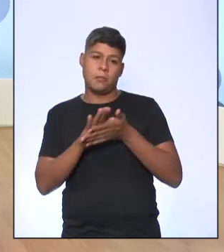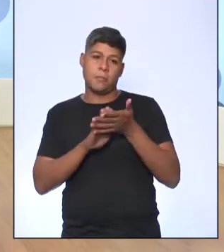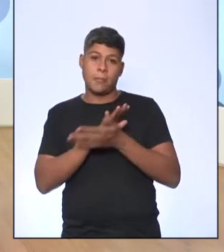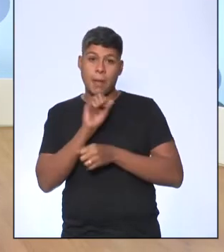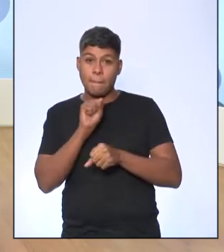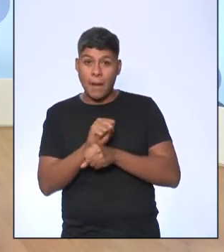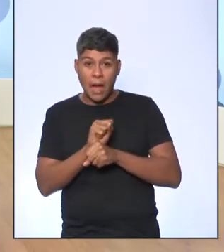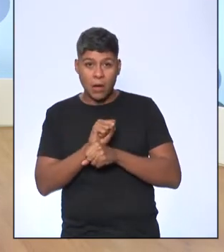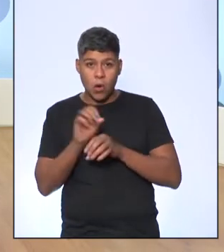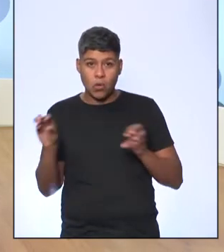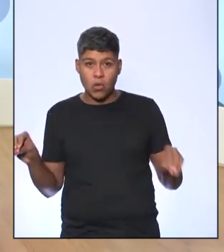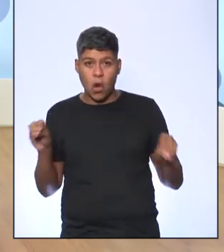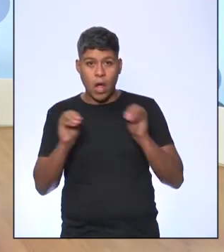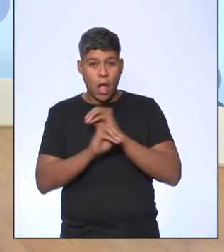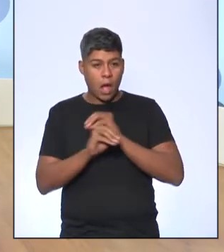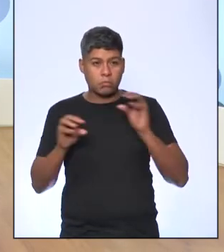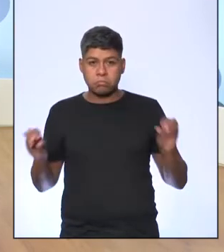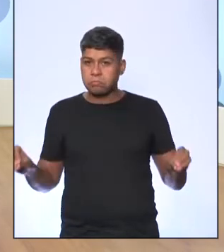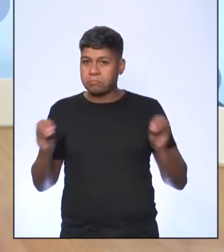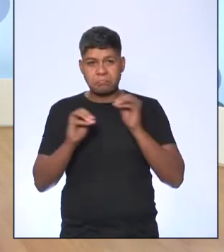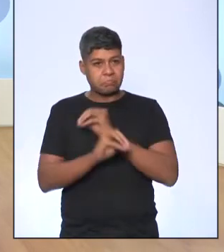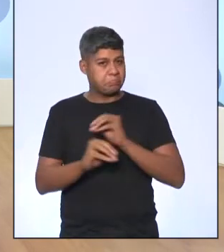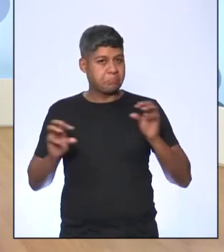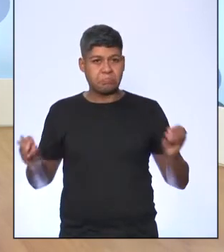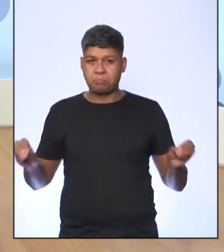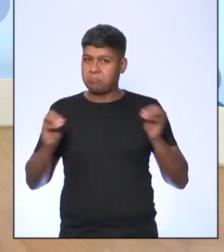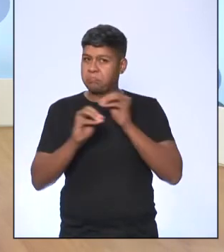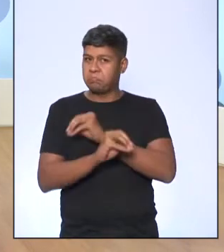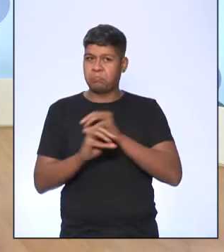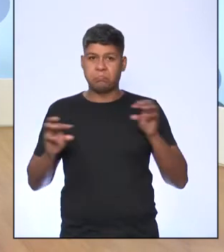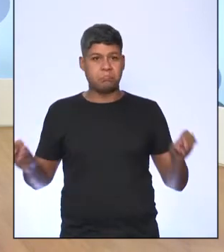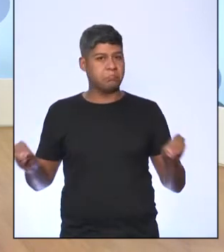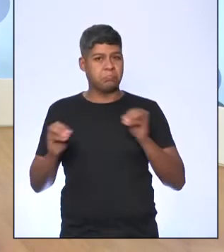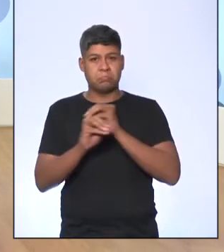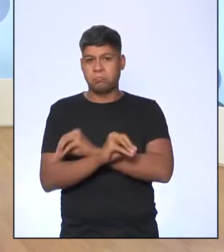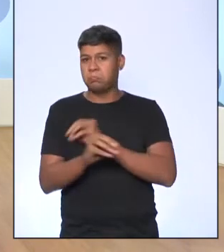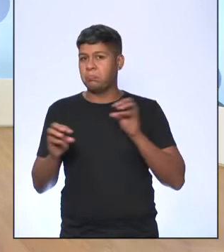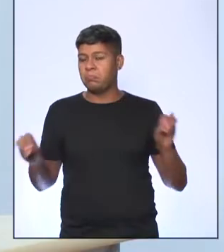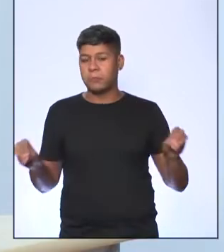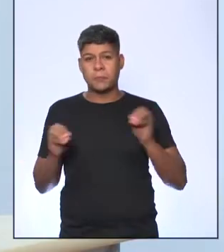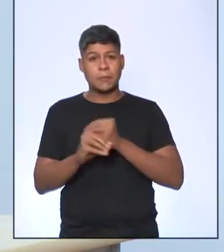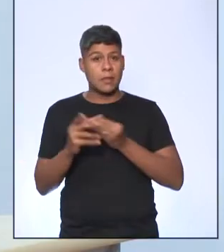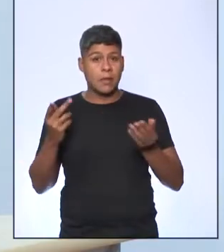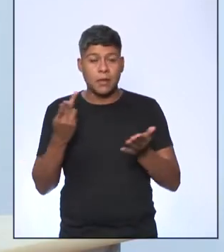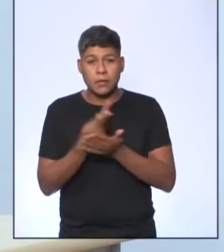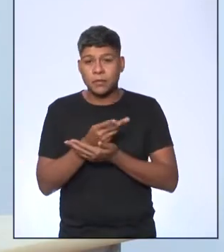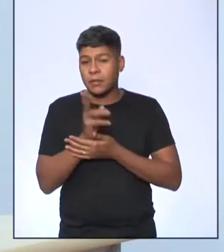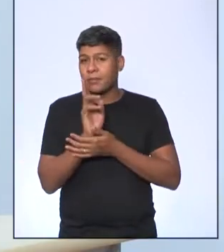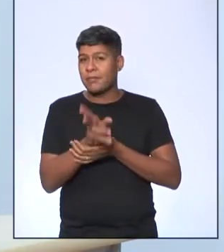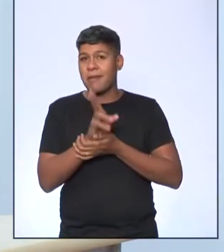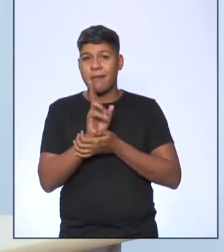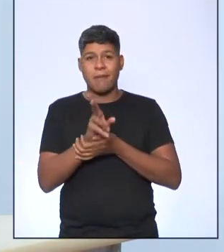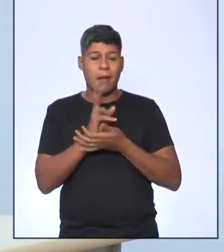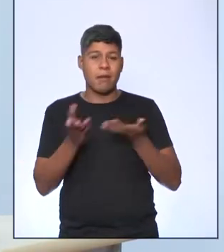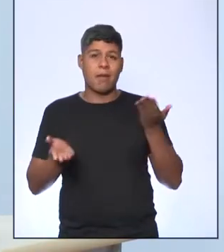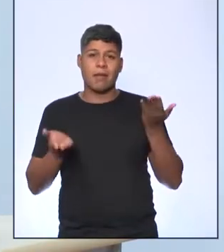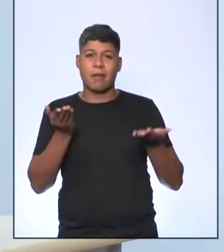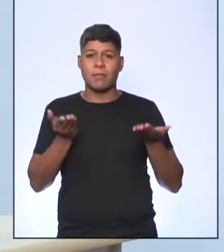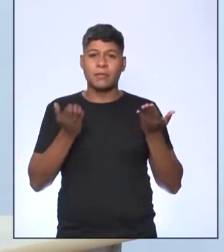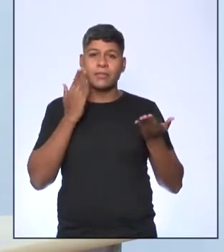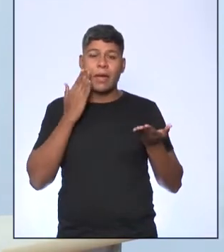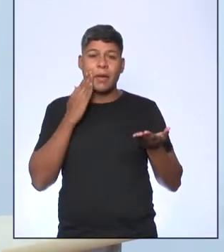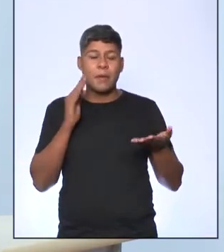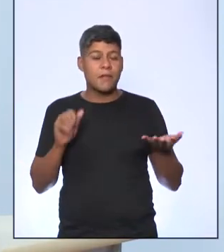de trocar as bolinhas? Não parei. É a mesma coisa que acontece com as nossas reações quando elas entram em equilíbrio. tá?